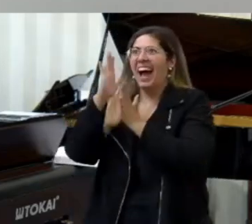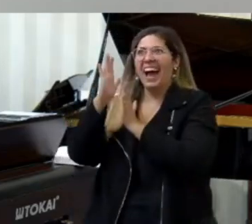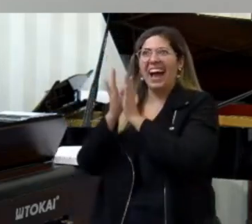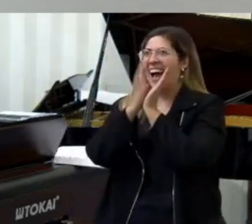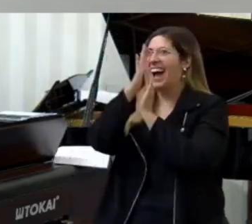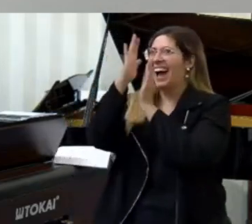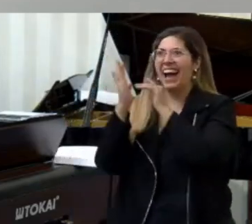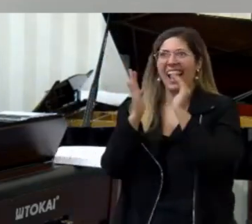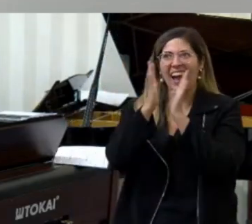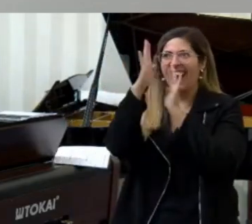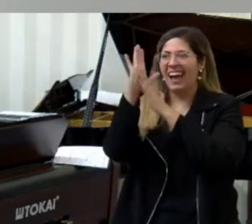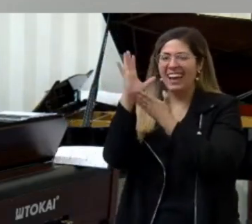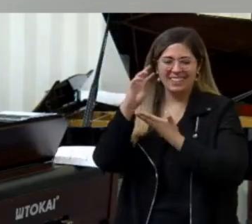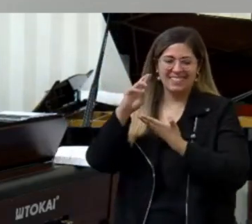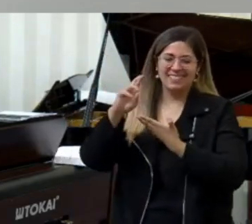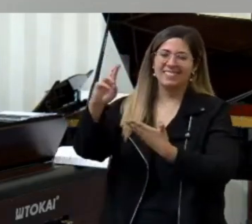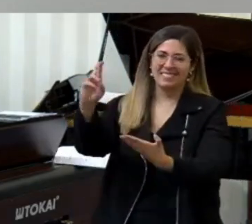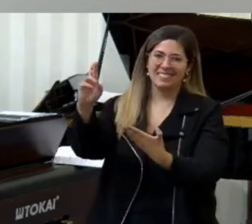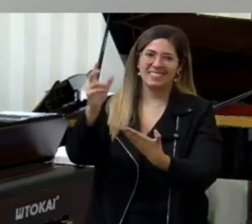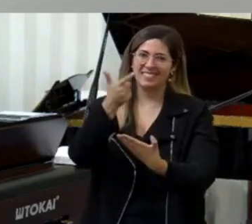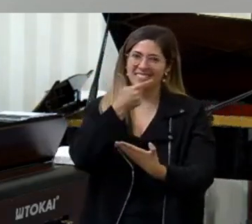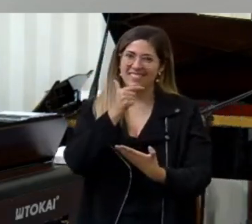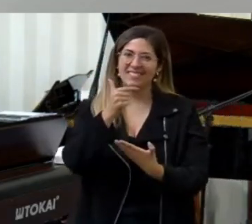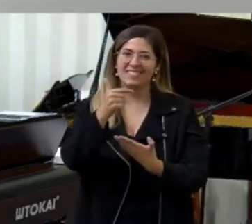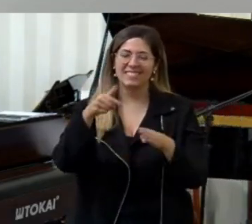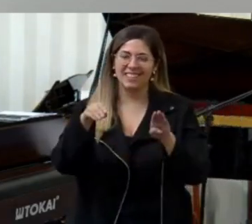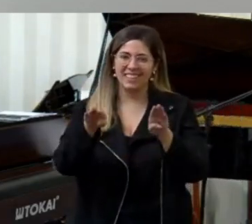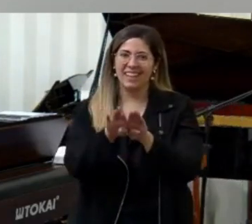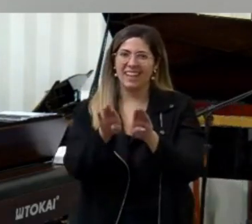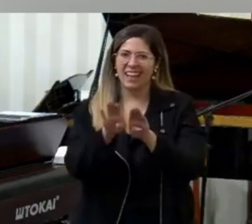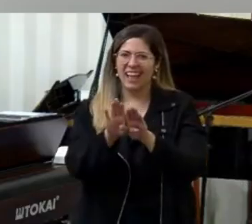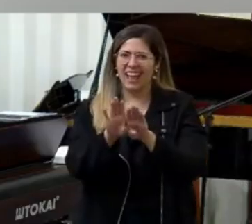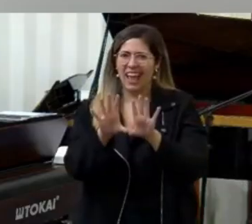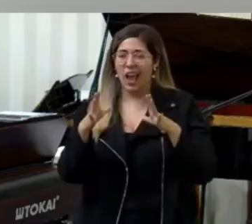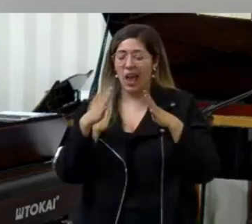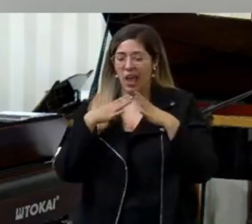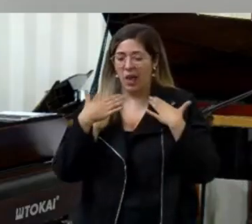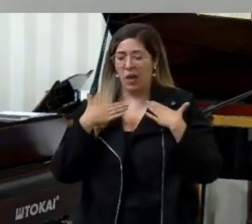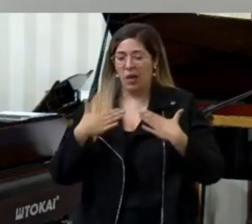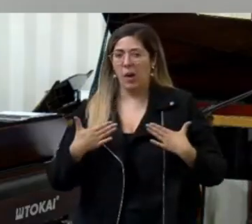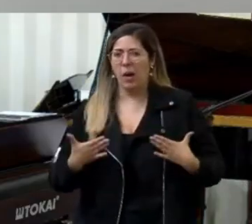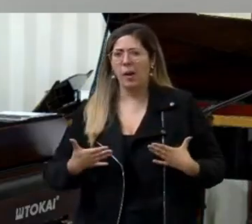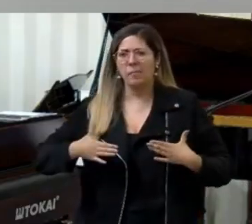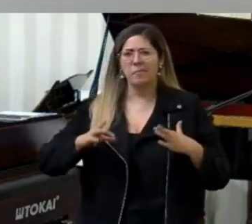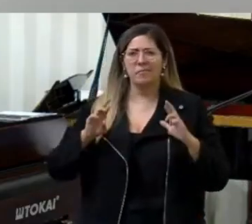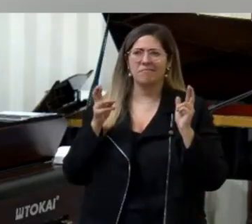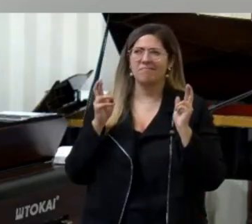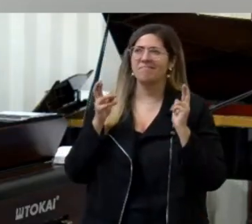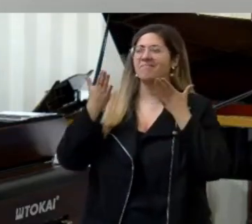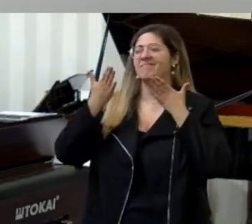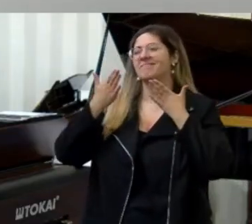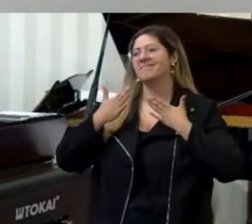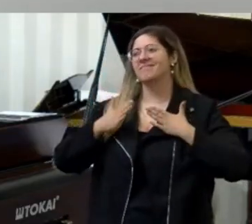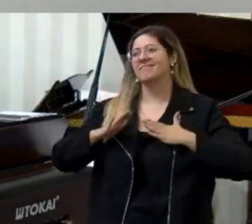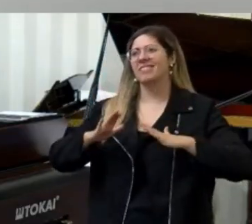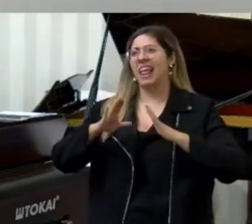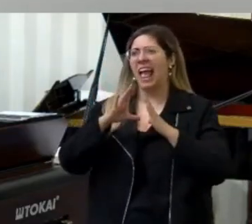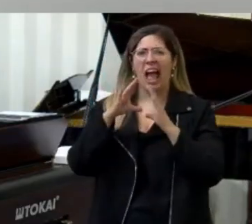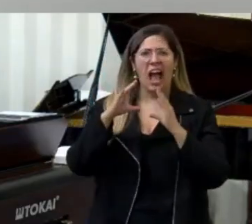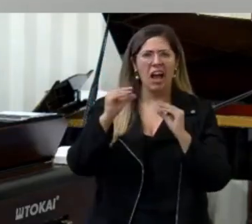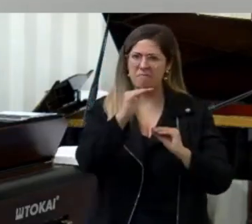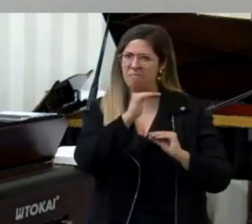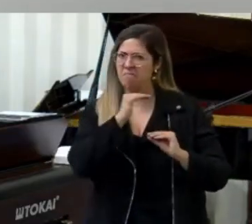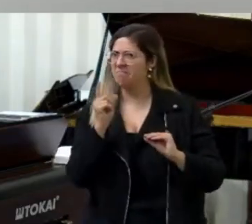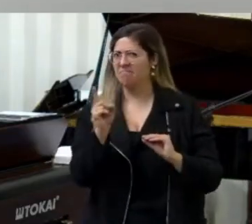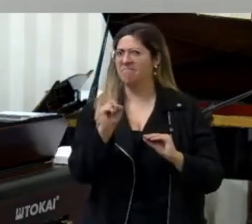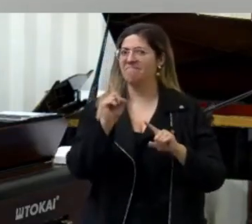exulta. Além disso, também a minha própria carne repousará em esperança, porque não deixarás a minha alma na morte,